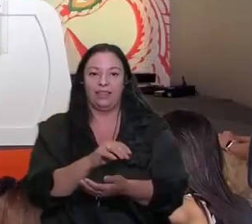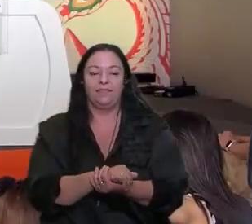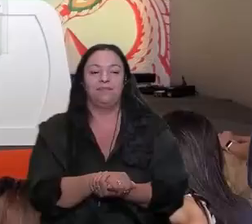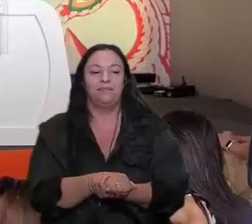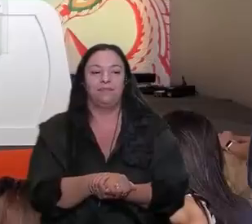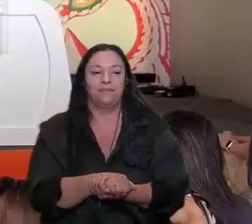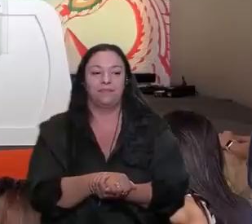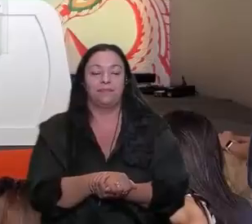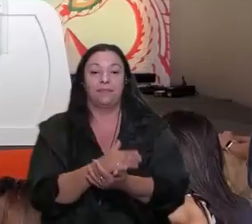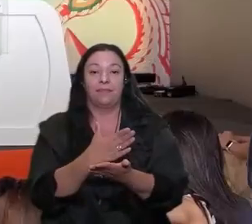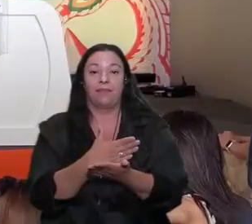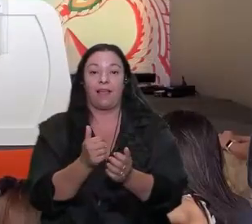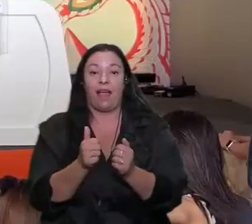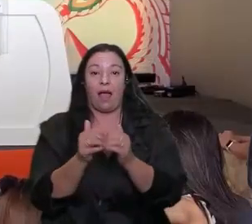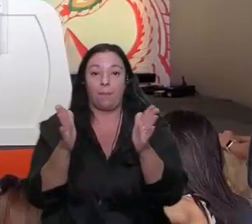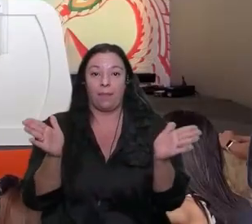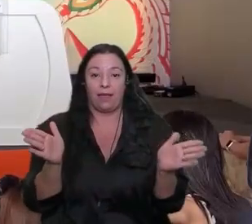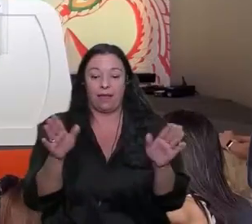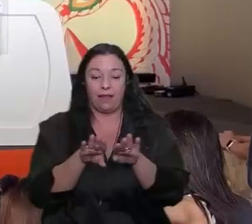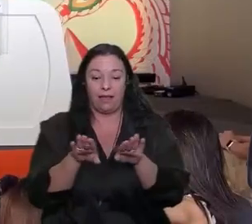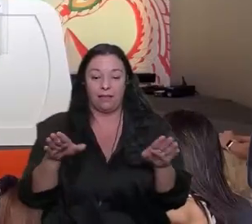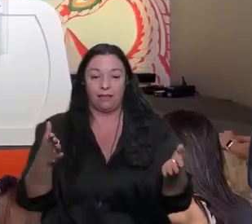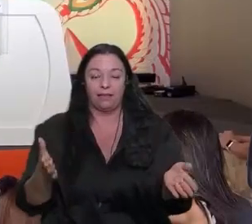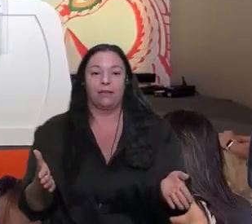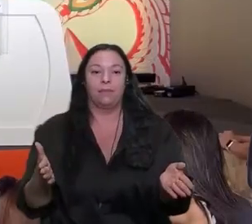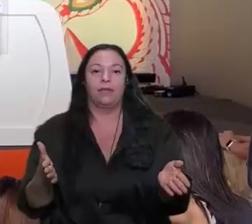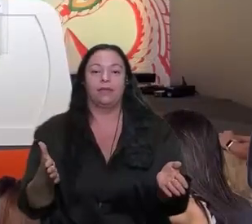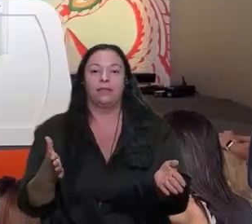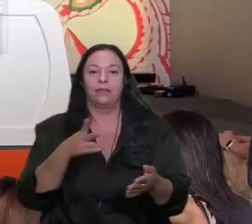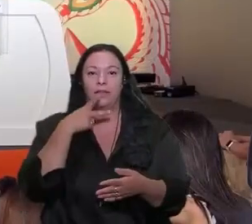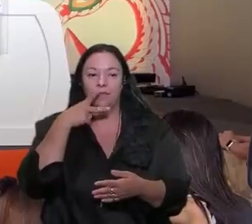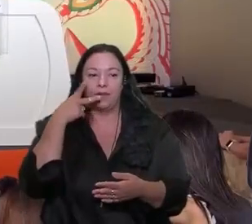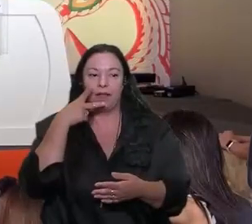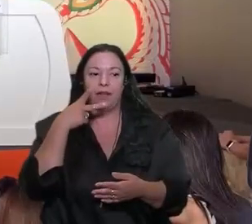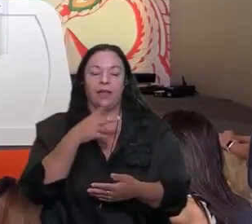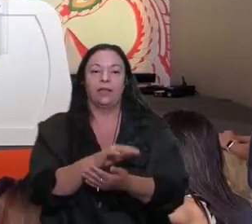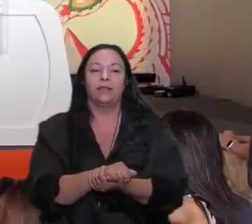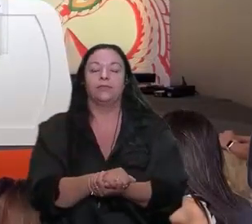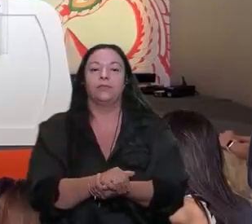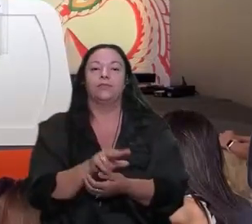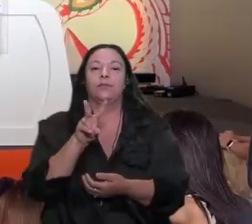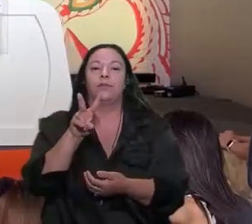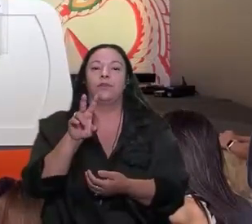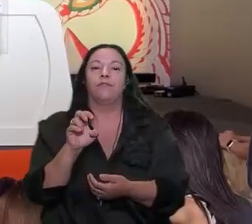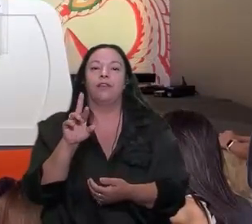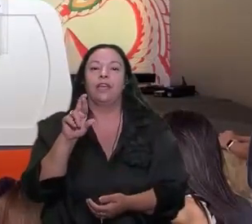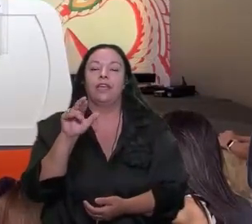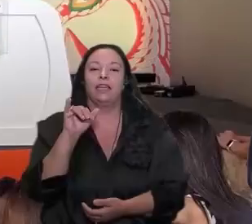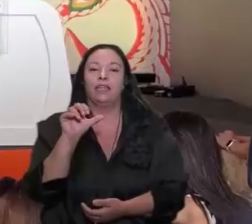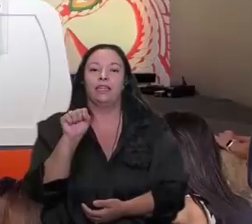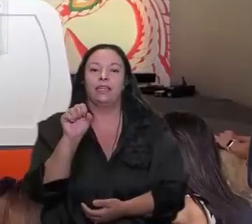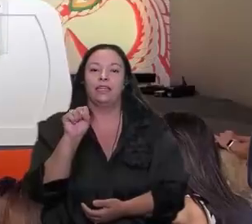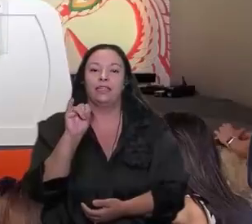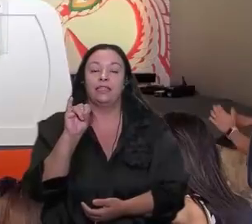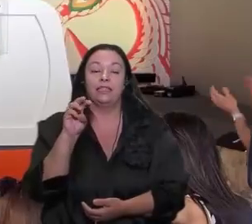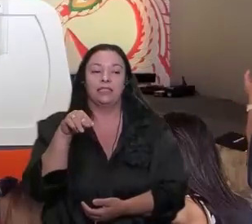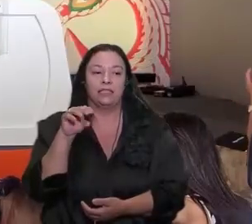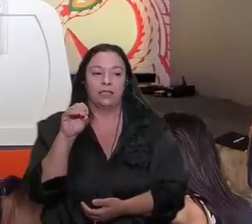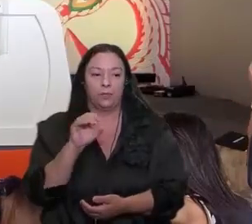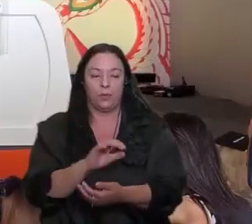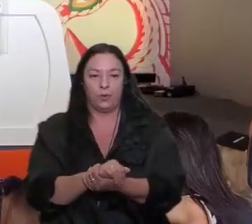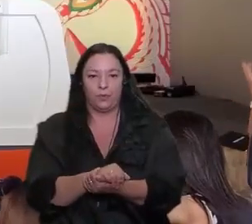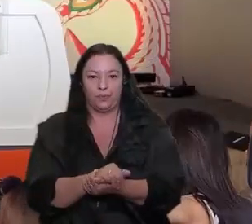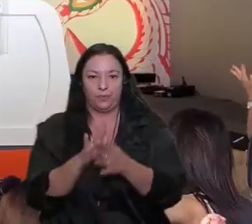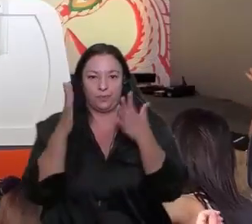para a direita, a primeira pessoa sentada é Estevão Ribeiro, um homem negro que possui cabelos de tom escuro e são envoltos em pequenos dreads